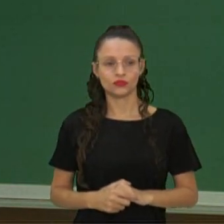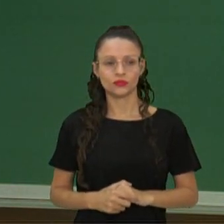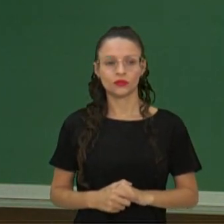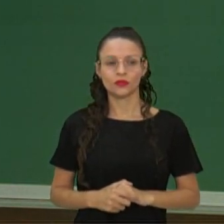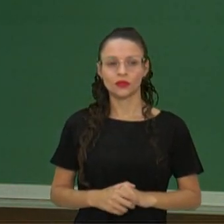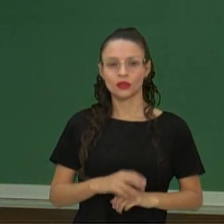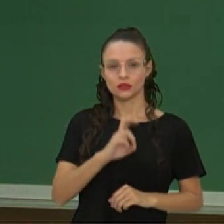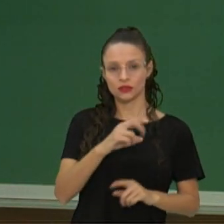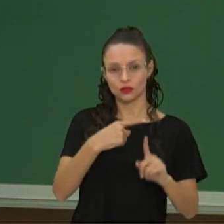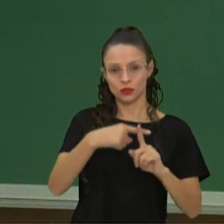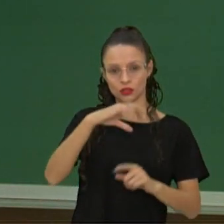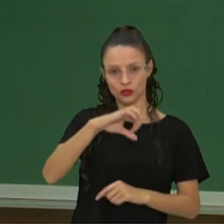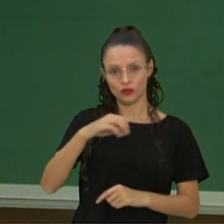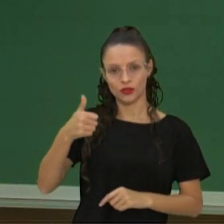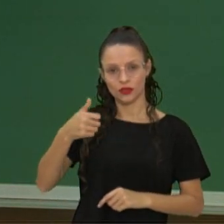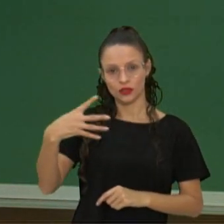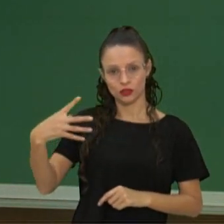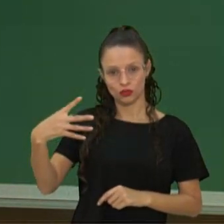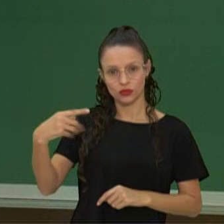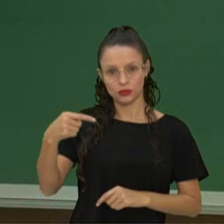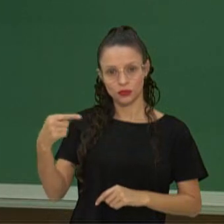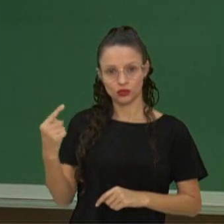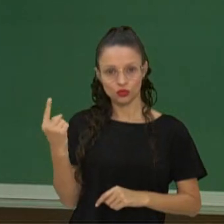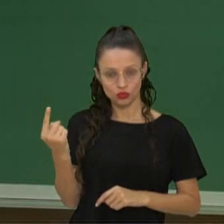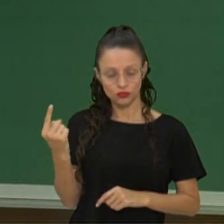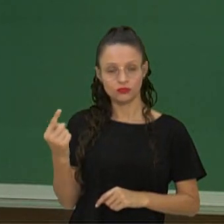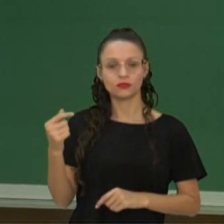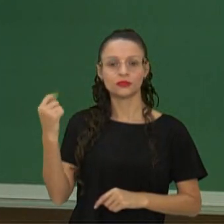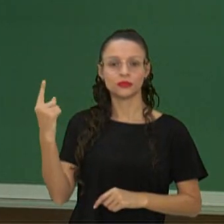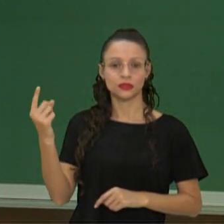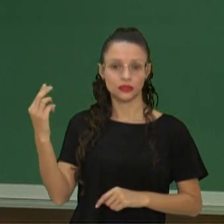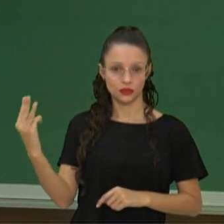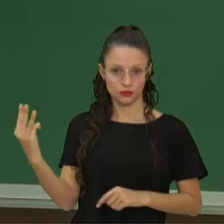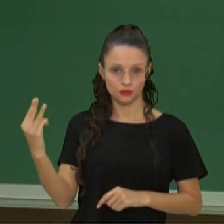5 mais 9 é 14. E 14 menos 1? 13.